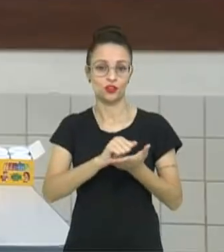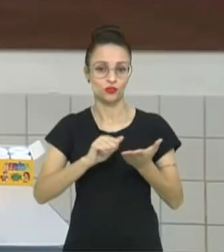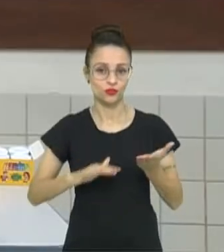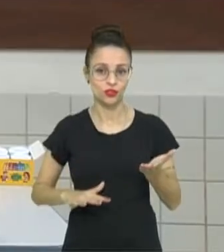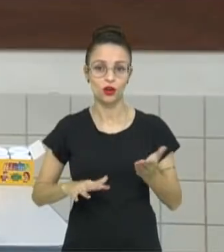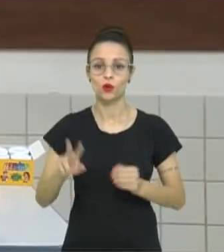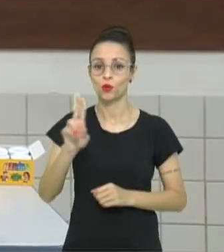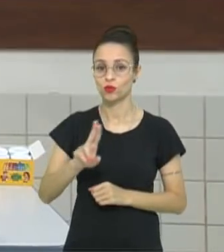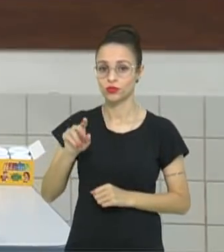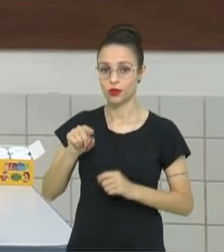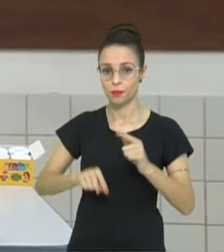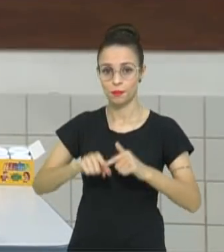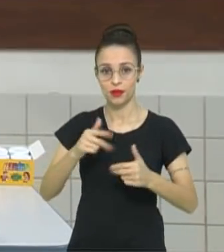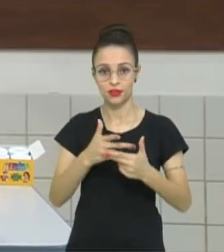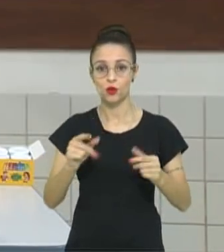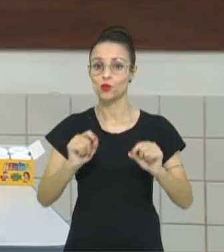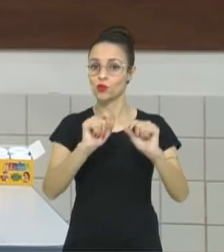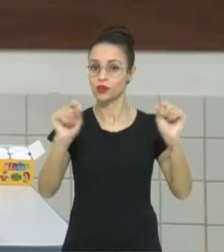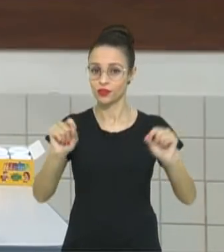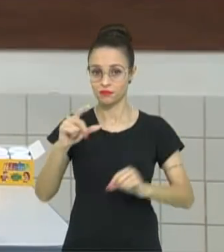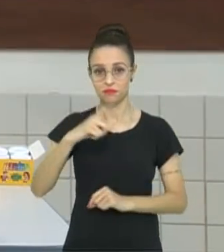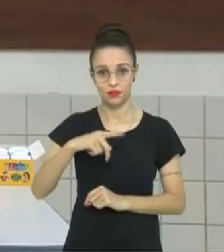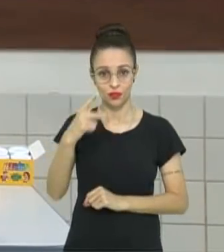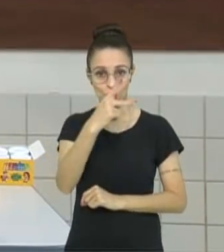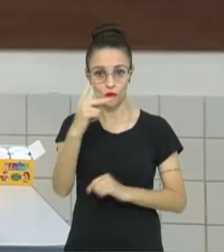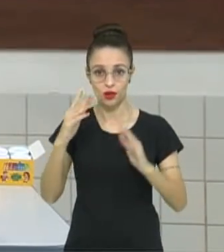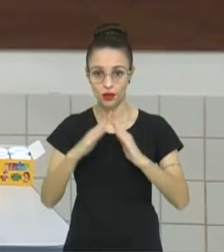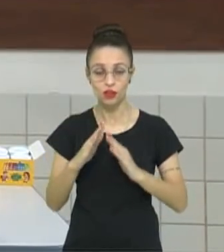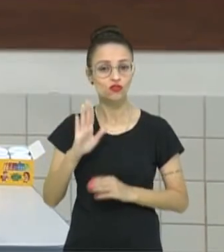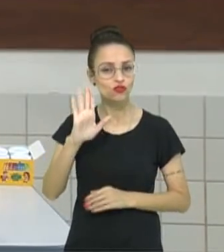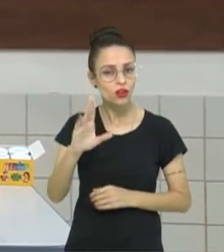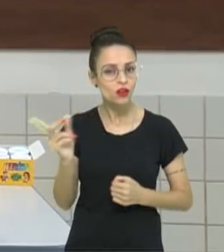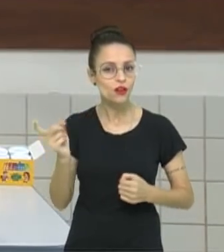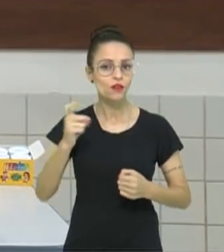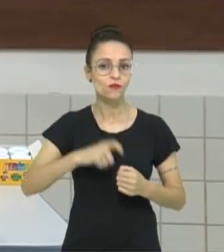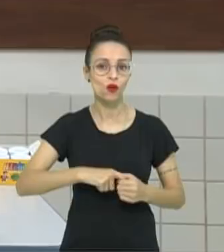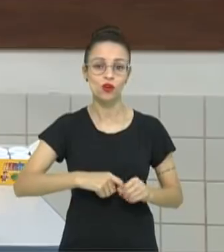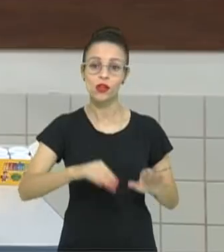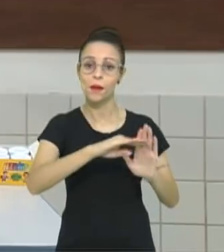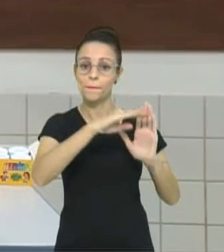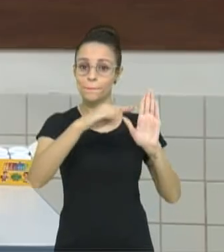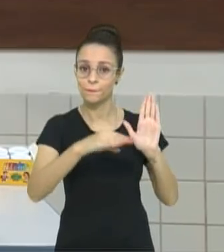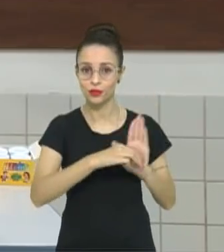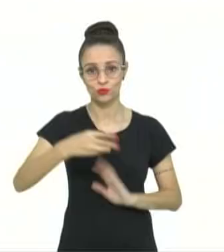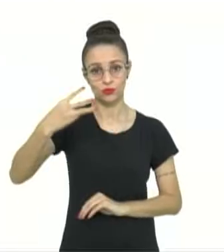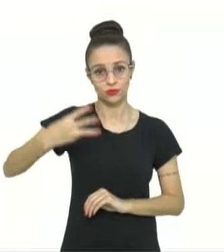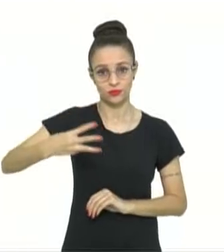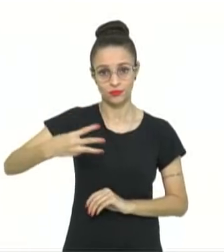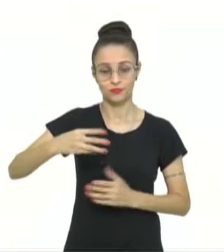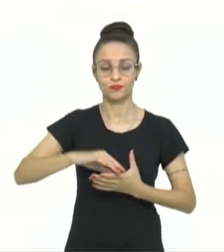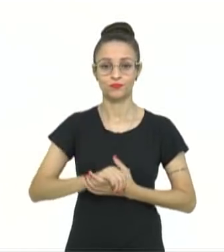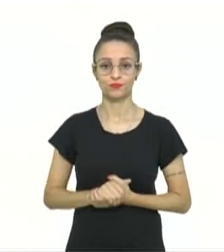atividade usando esse material que você tem lá em casa. Então, aí nós já voltamos para o passo número 3.